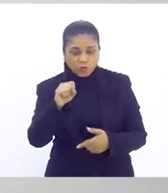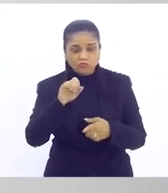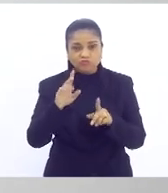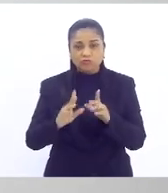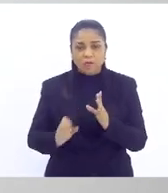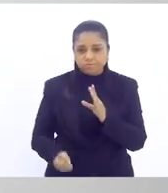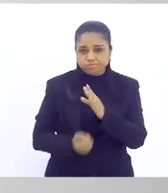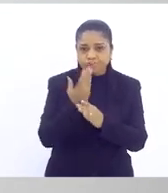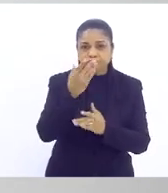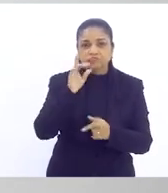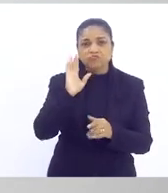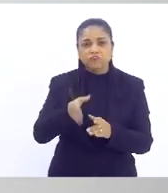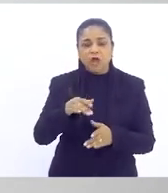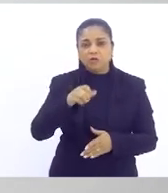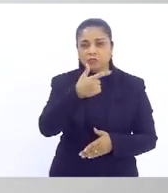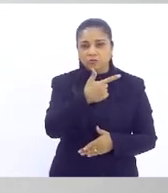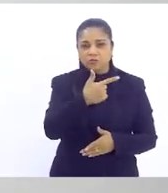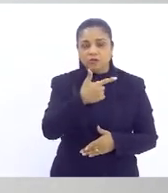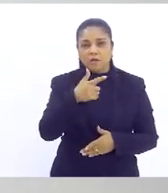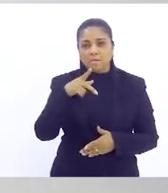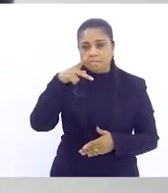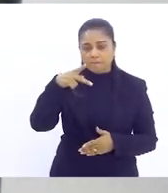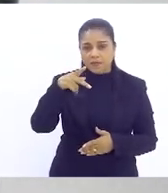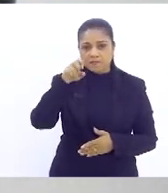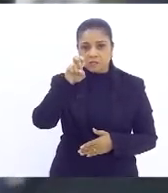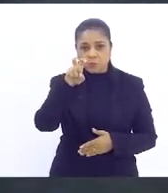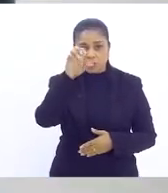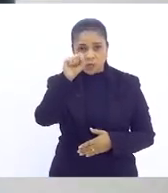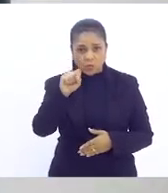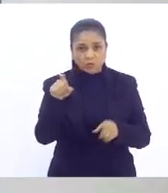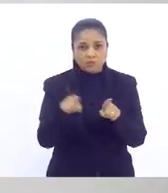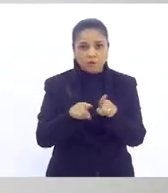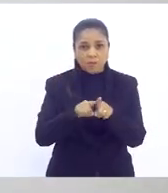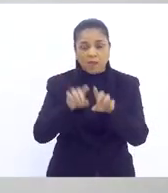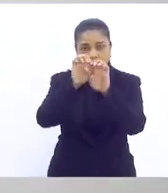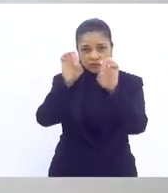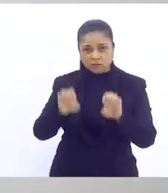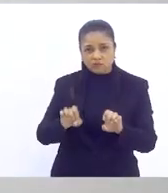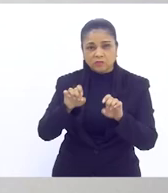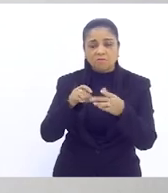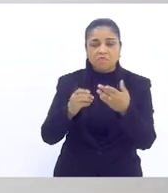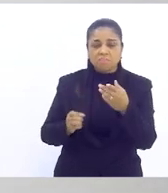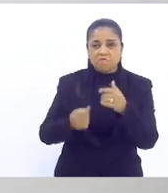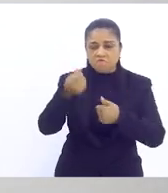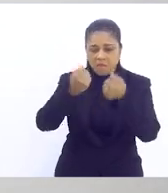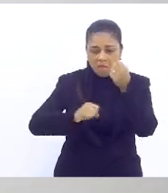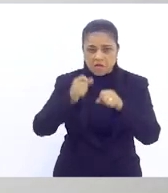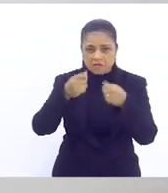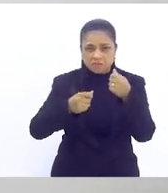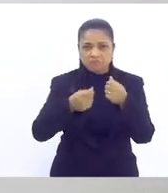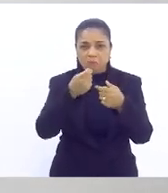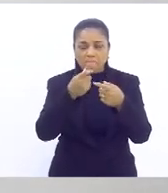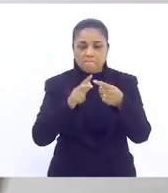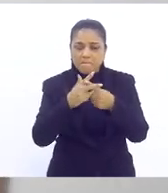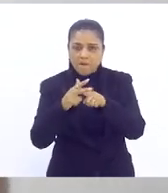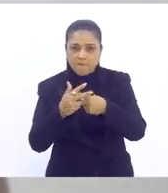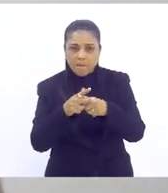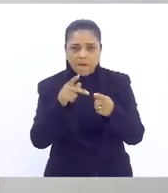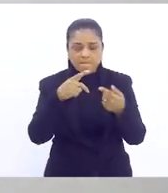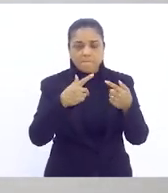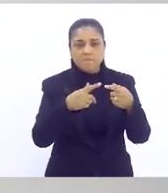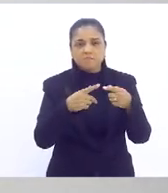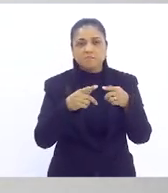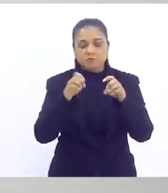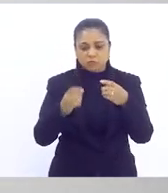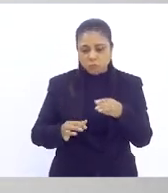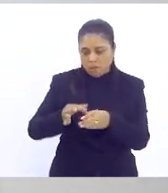com a estrutura estatal da da nuclep fabricando os módulos ali parte dos módulos a parte de sustentação